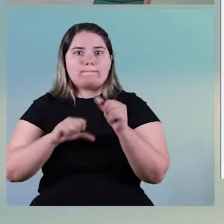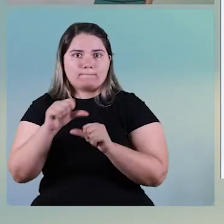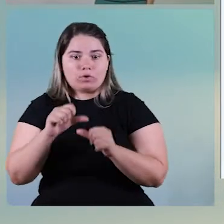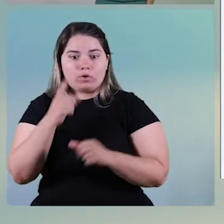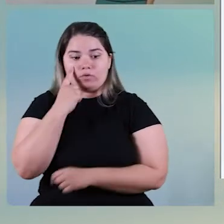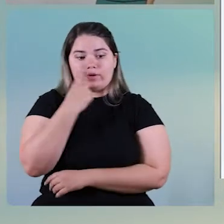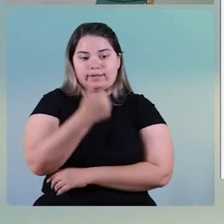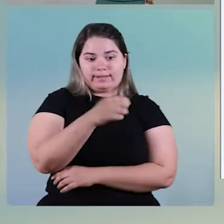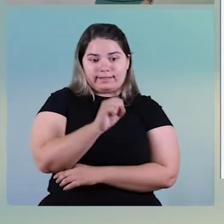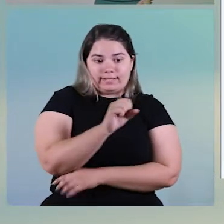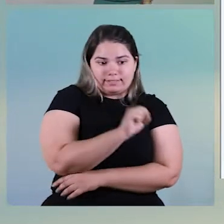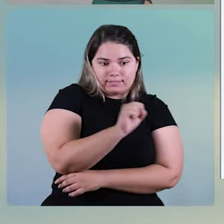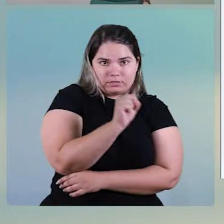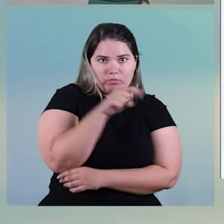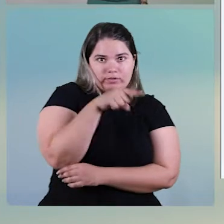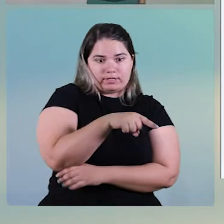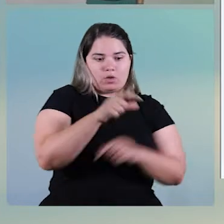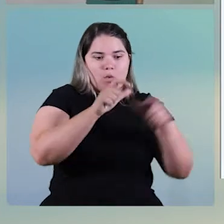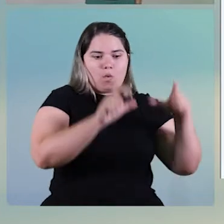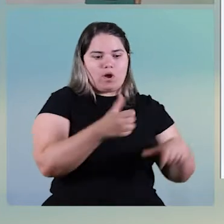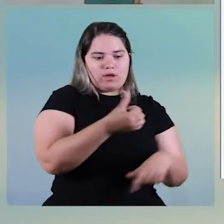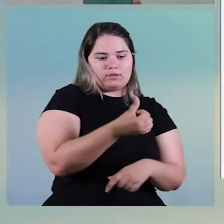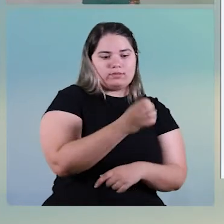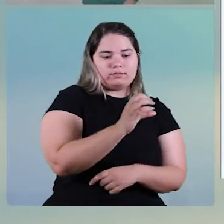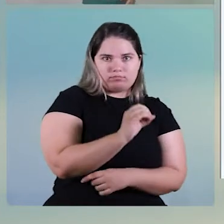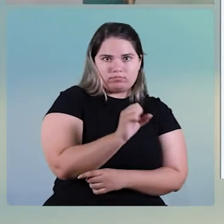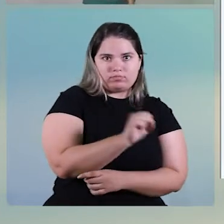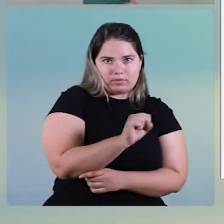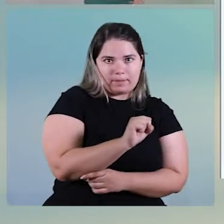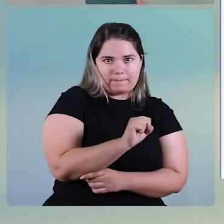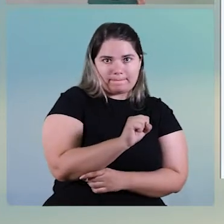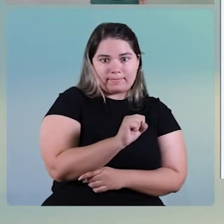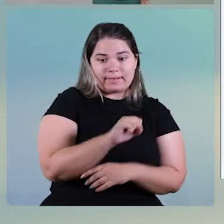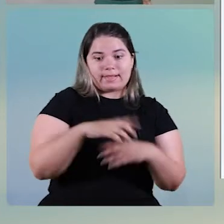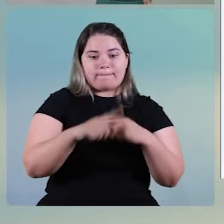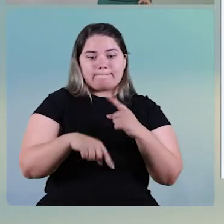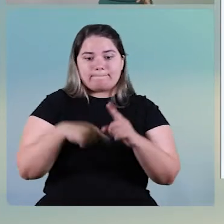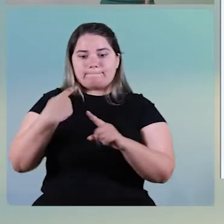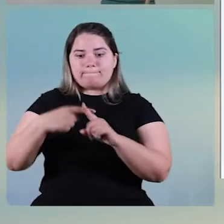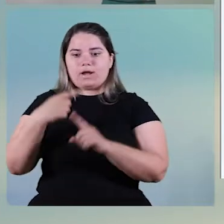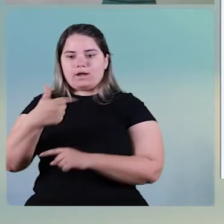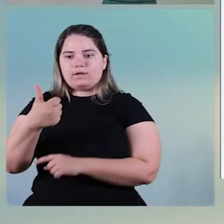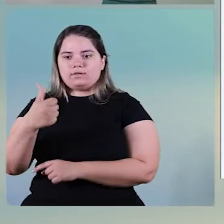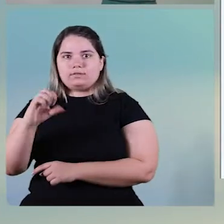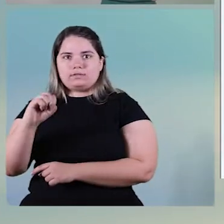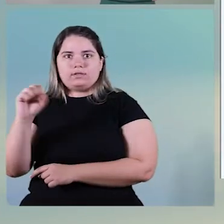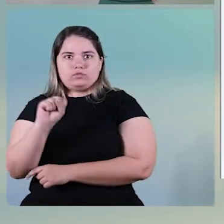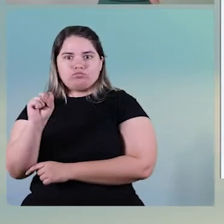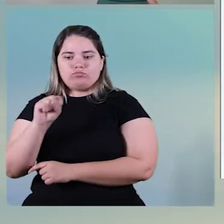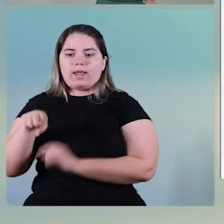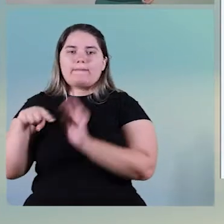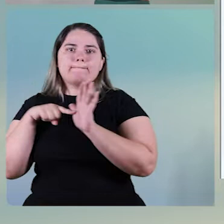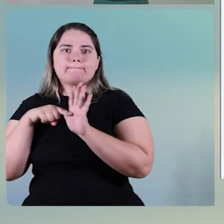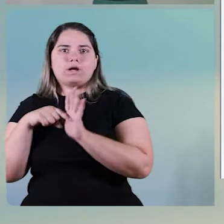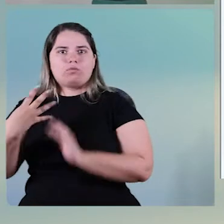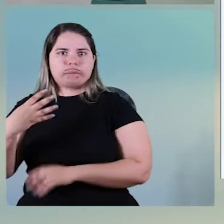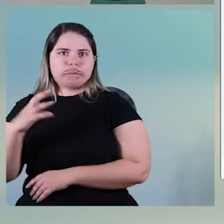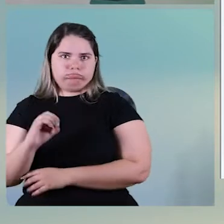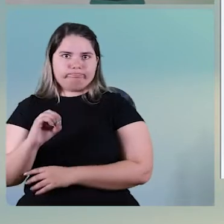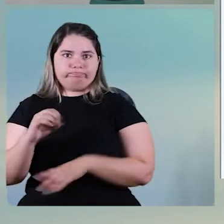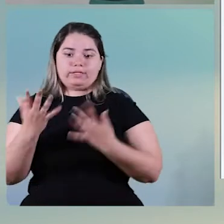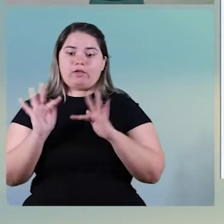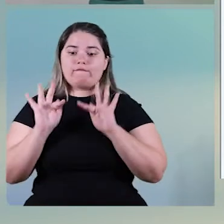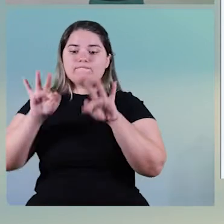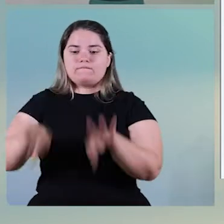60 e em 40 segundos ele estava na posição menos 40. Então a posição final é menos 40,